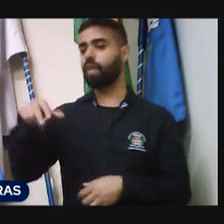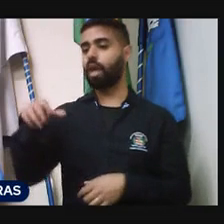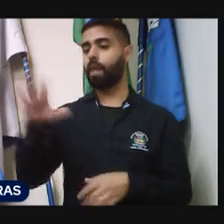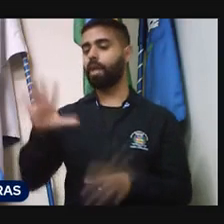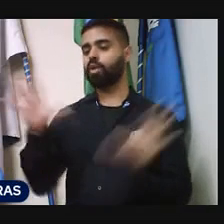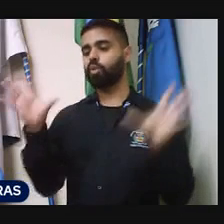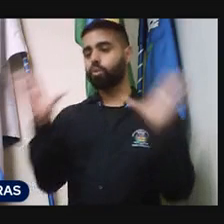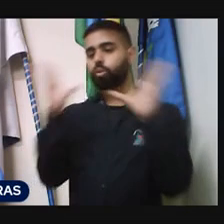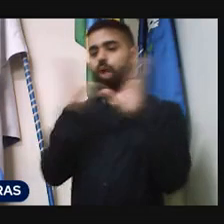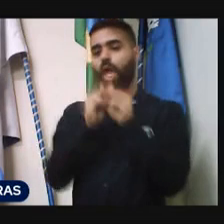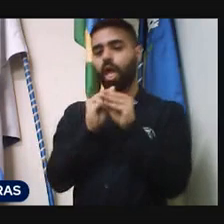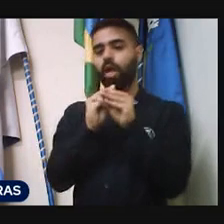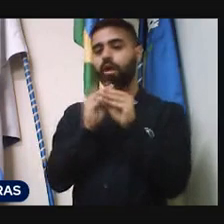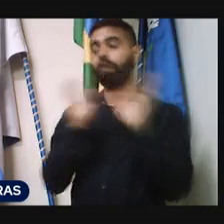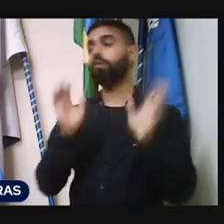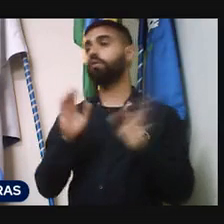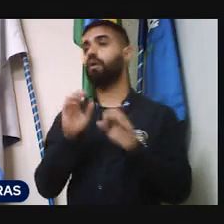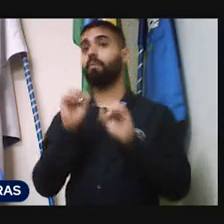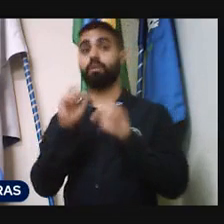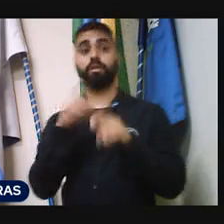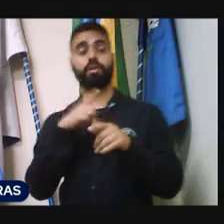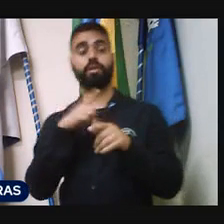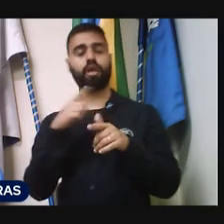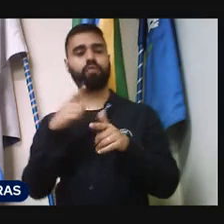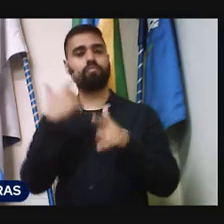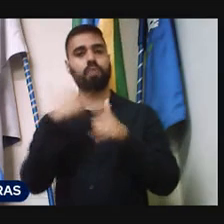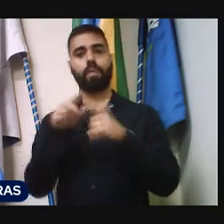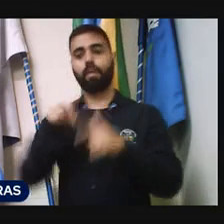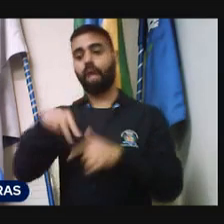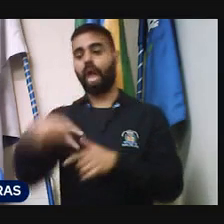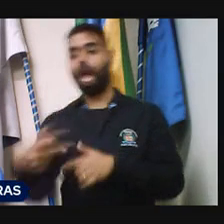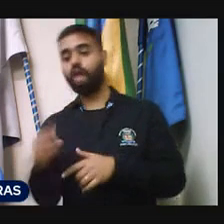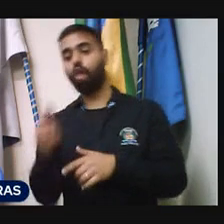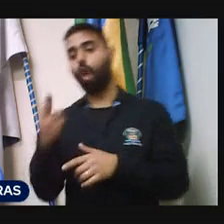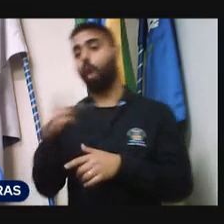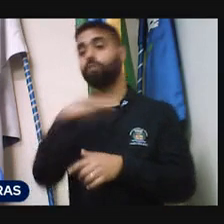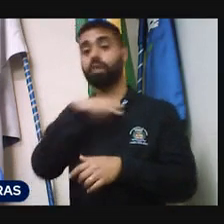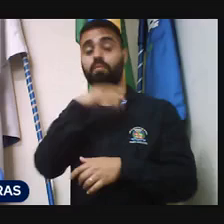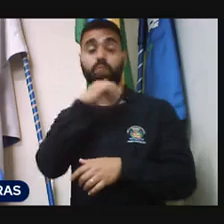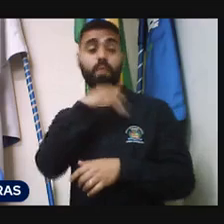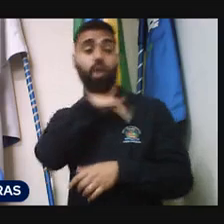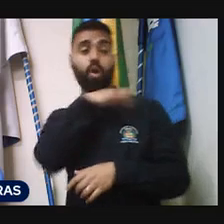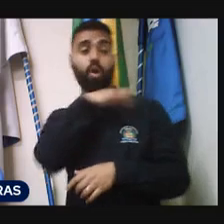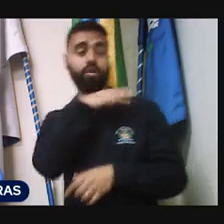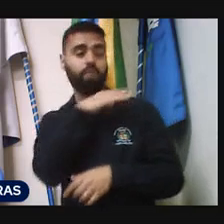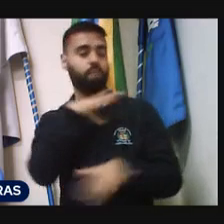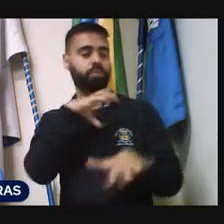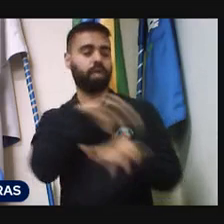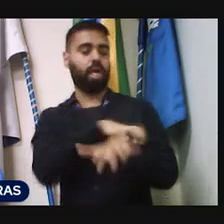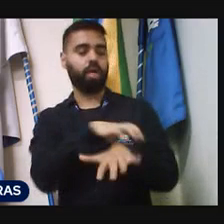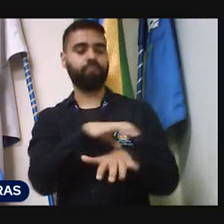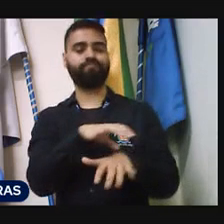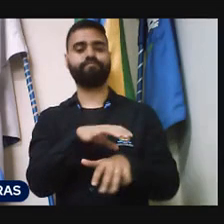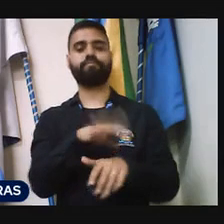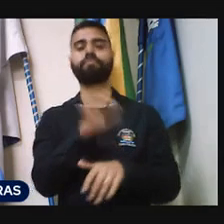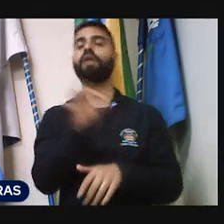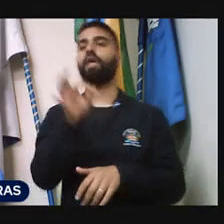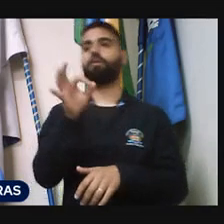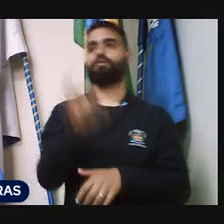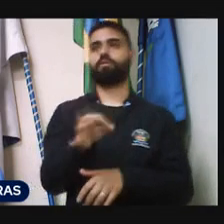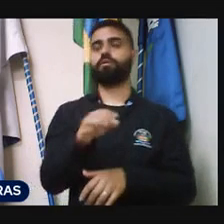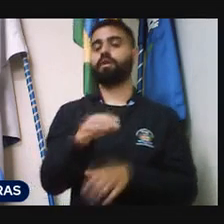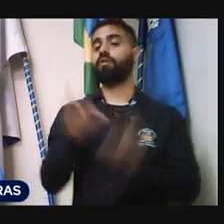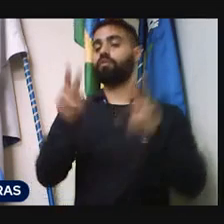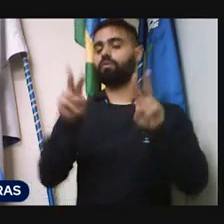completa escuridão no período da noite Poliana se acidentar com quedas ou ser picado por animais peçonhentos na certeza de que a ação ter a máxima atenção